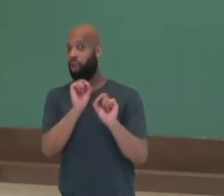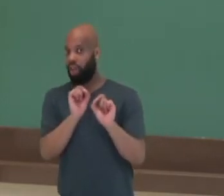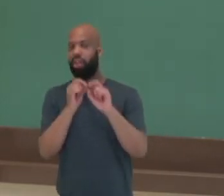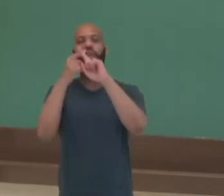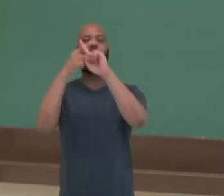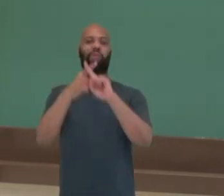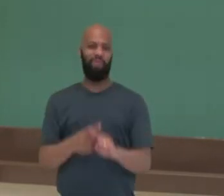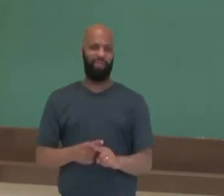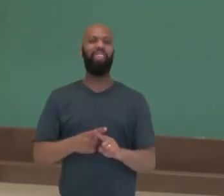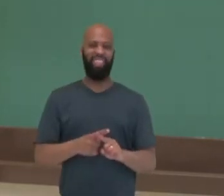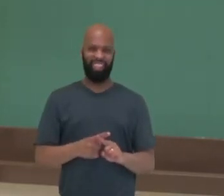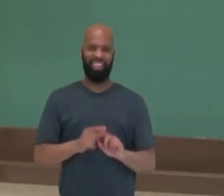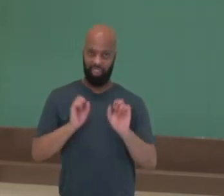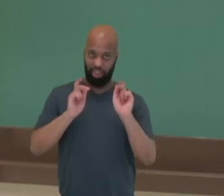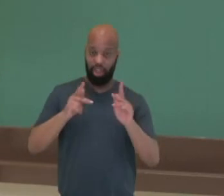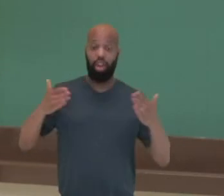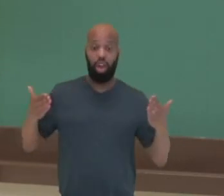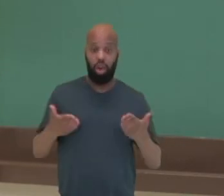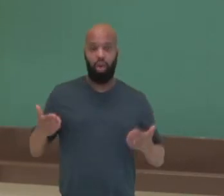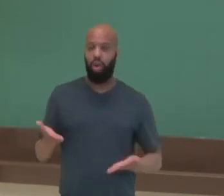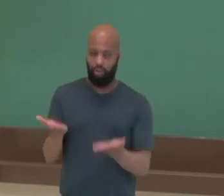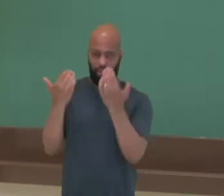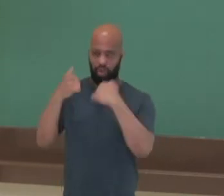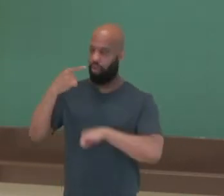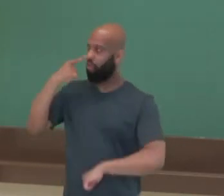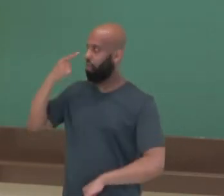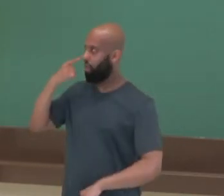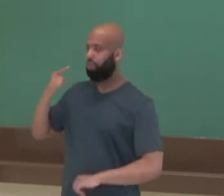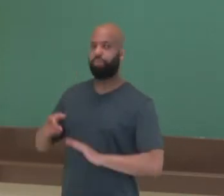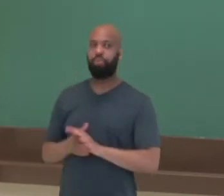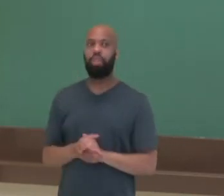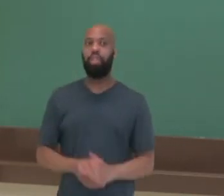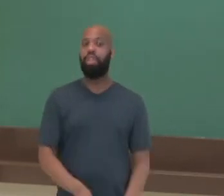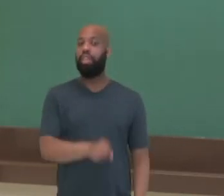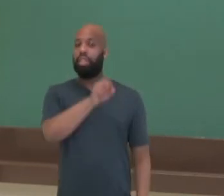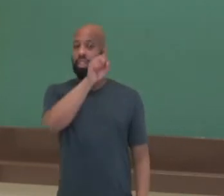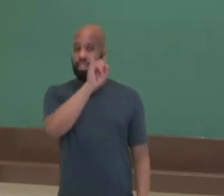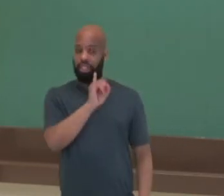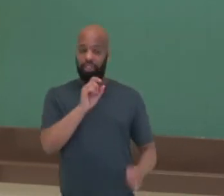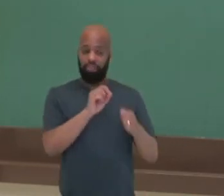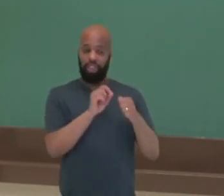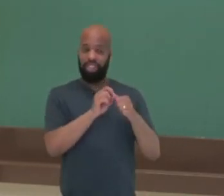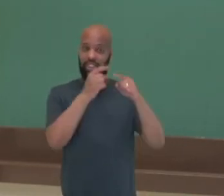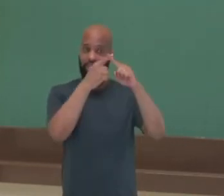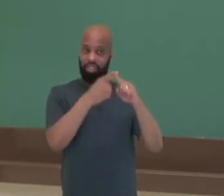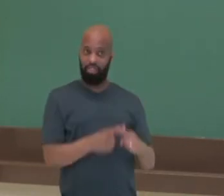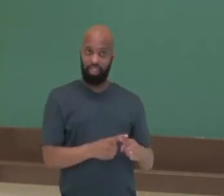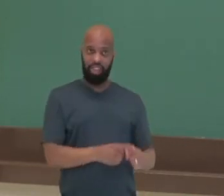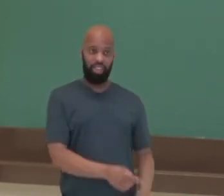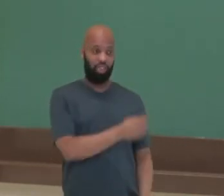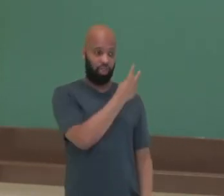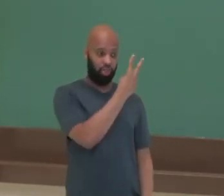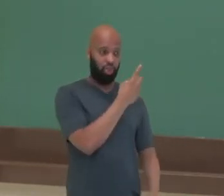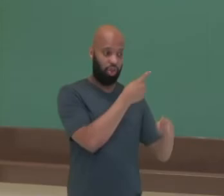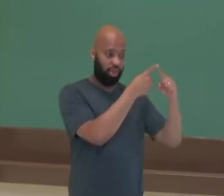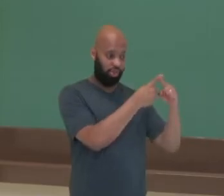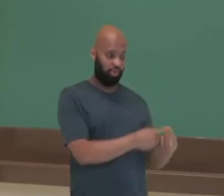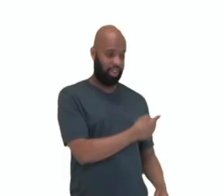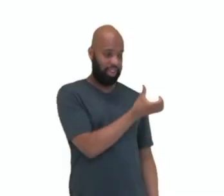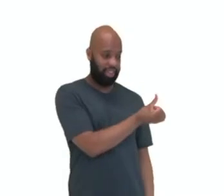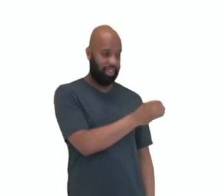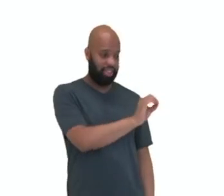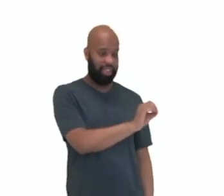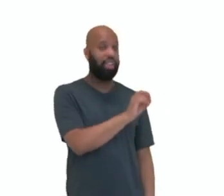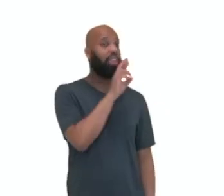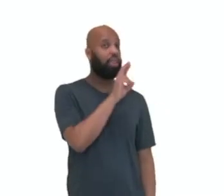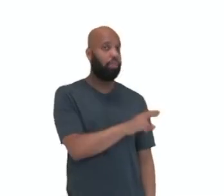a multiplicação. Então, vamos lá. Olha só, se eu multiplicar, então, o 2 vezes o 60,